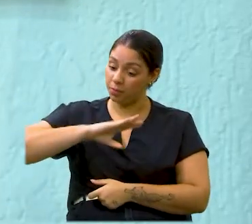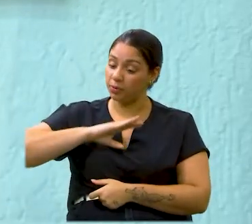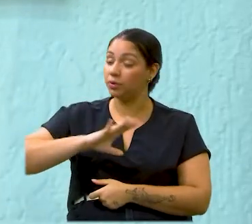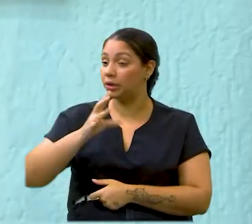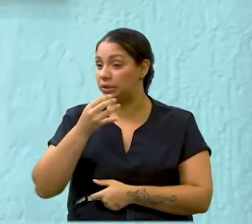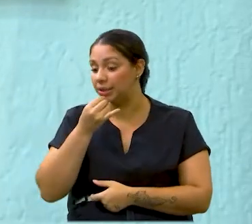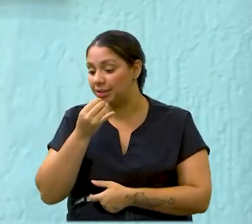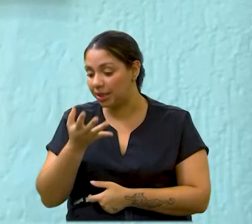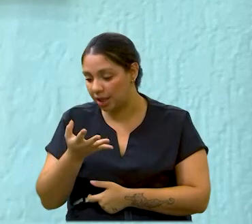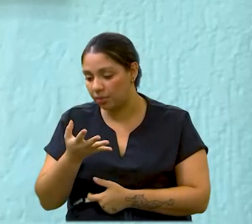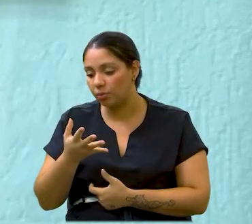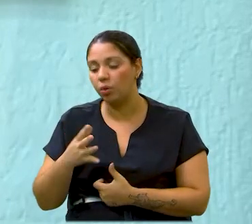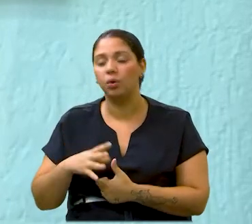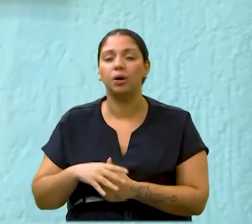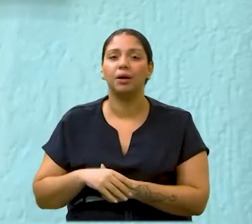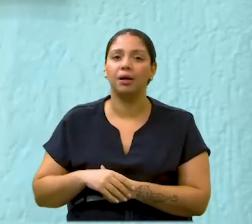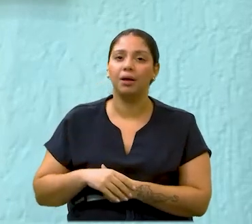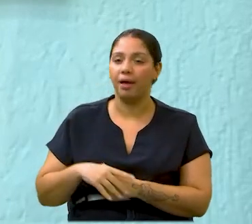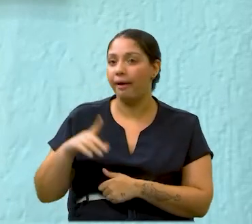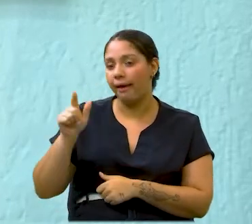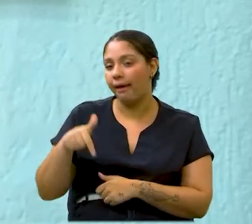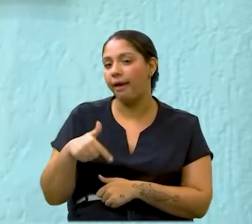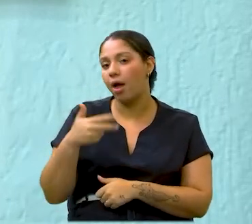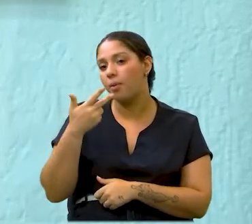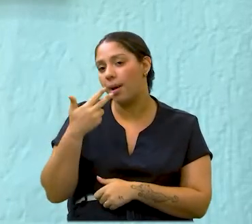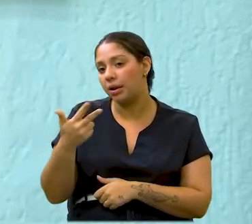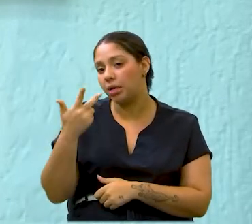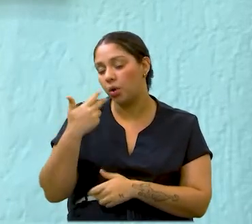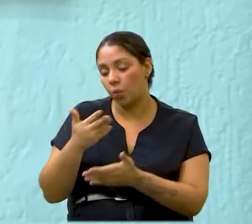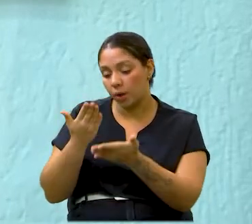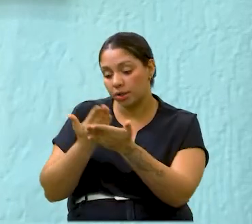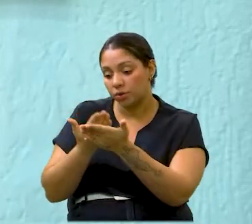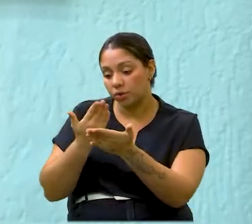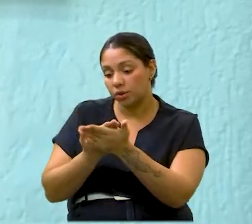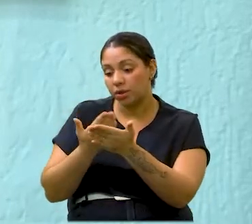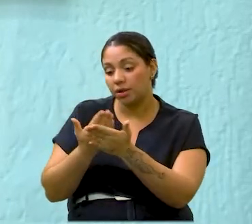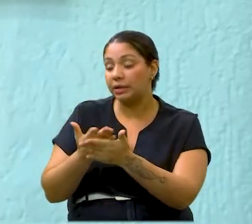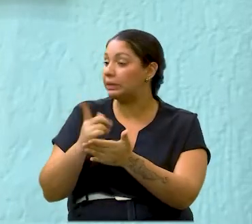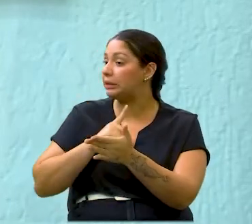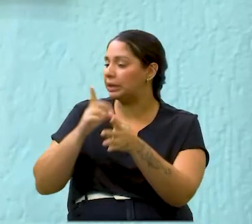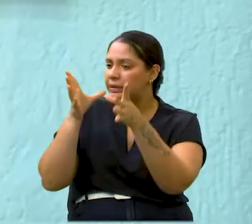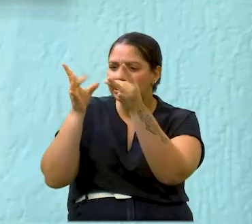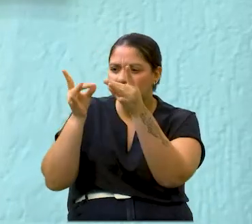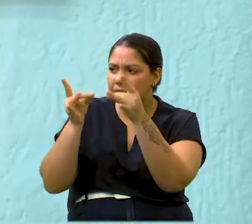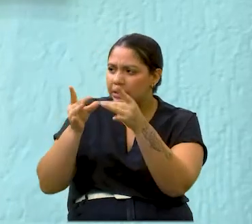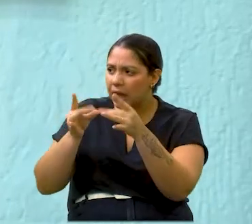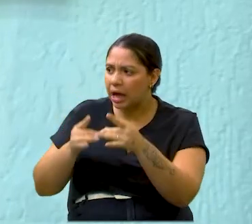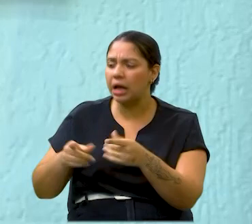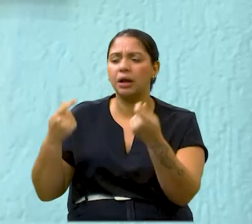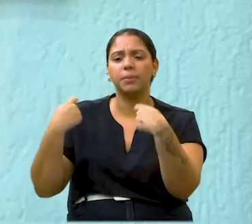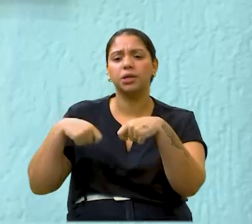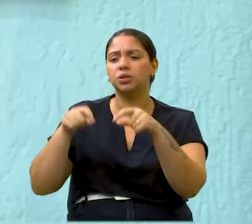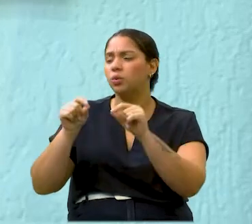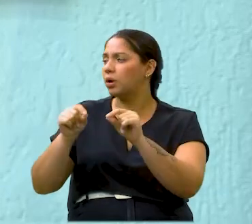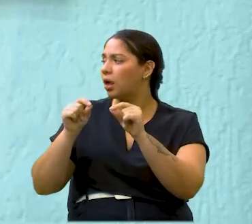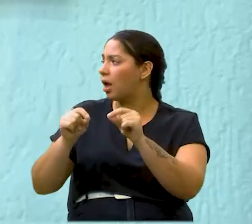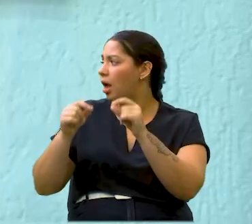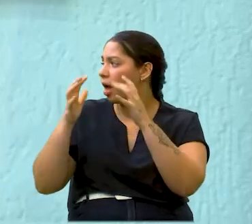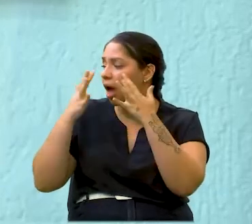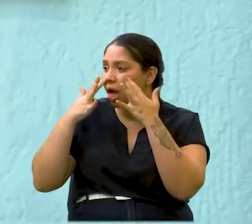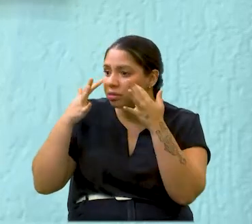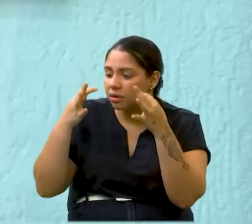português, um exemplo, uma língua, né, a ser estudada, ela é cheia de detalhes e a gente precisa dar essa